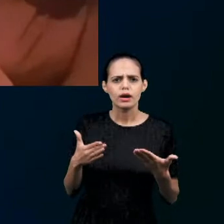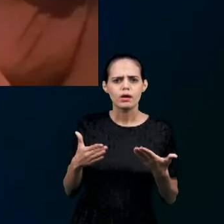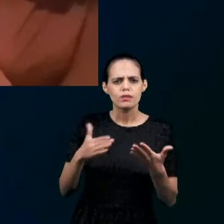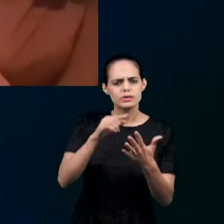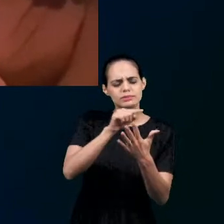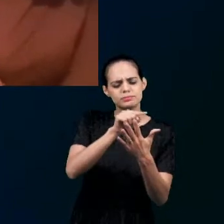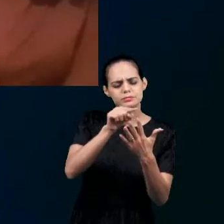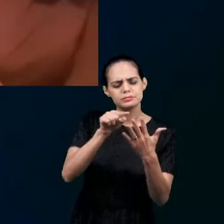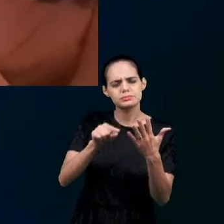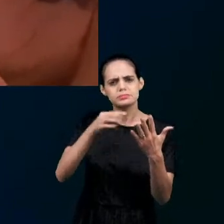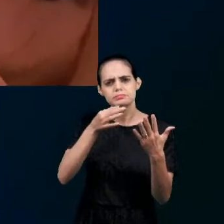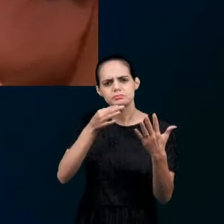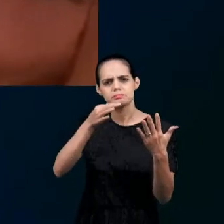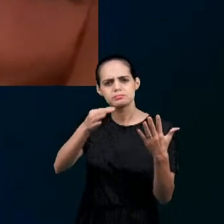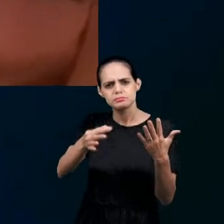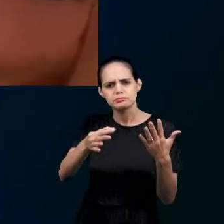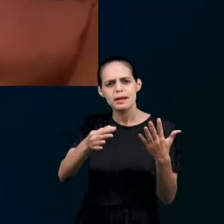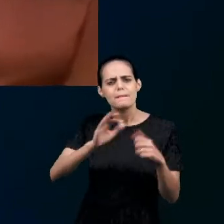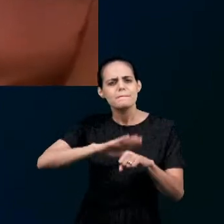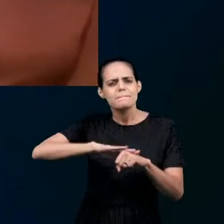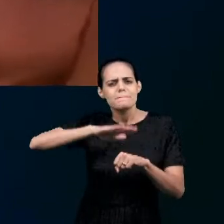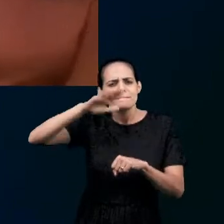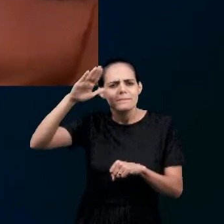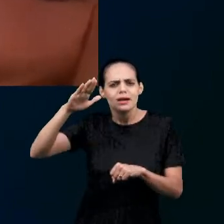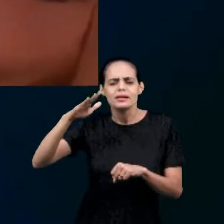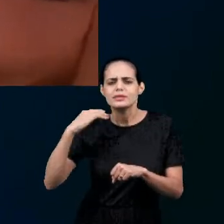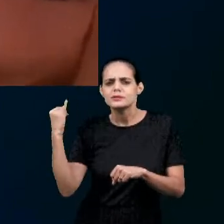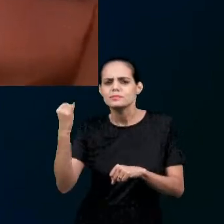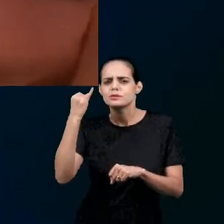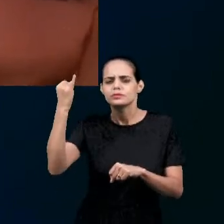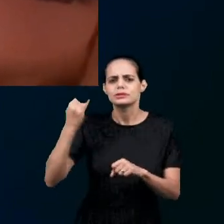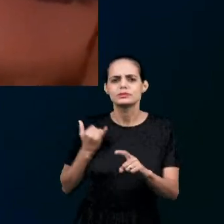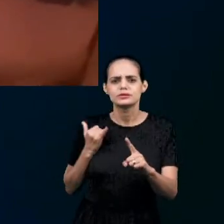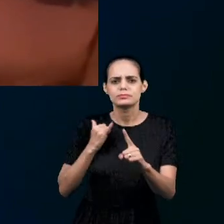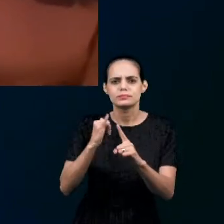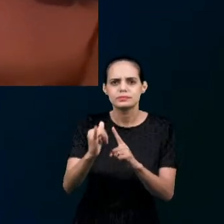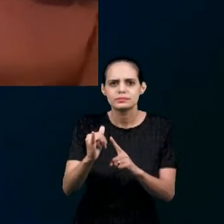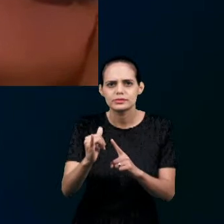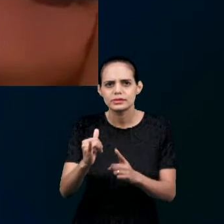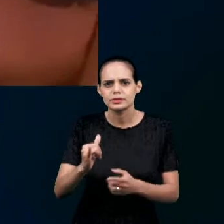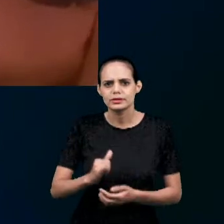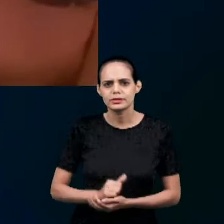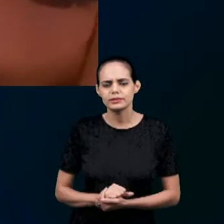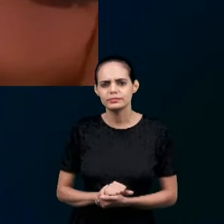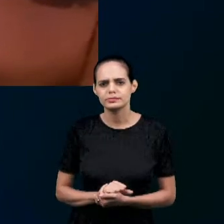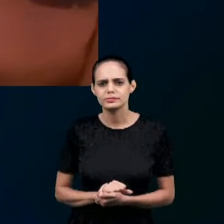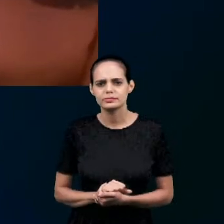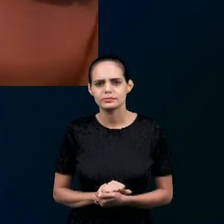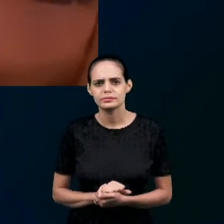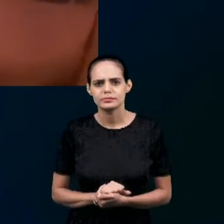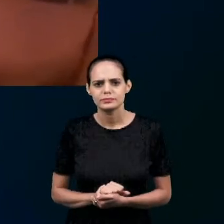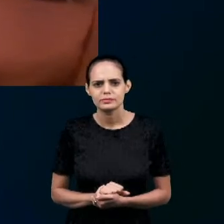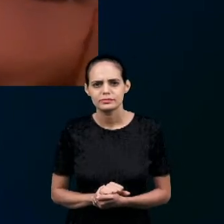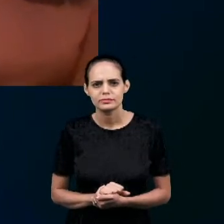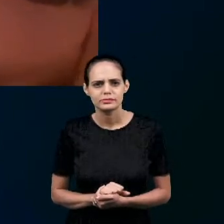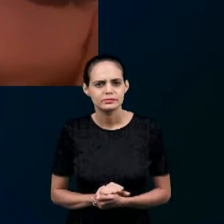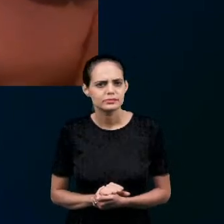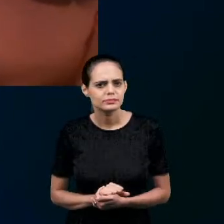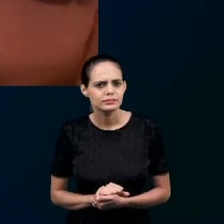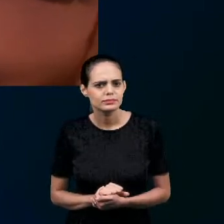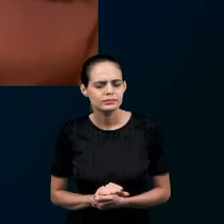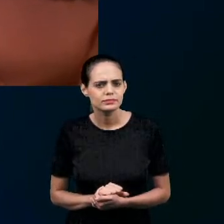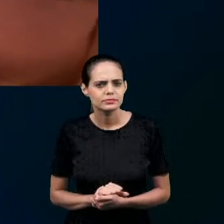importante, aplicando o aspecto profético. A alegria, porque há alegria no coração do homem quando ele encontra com